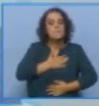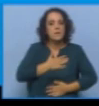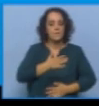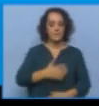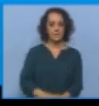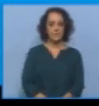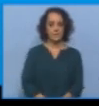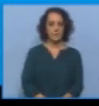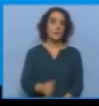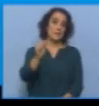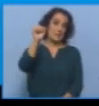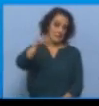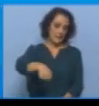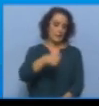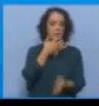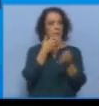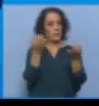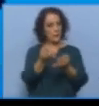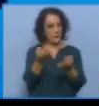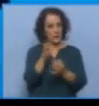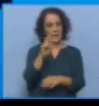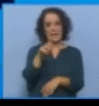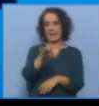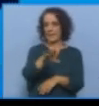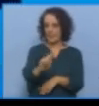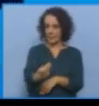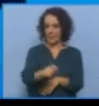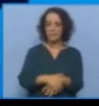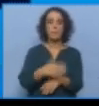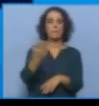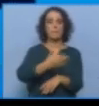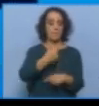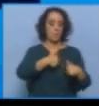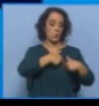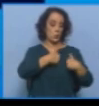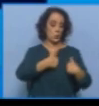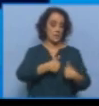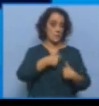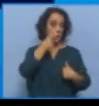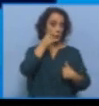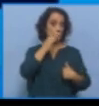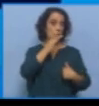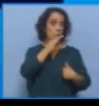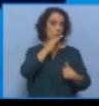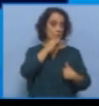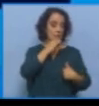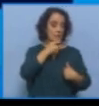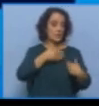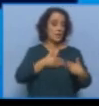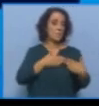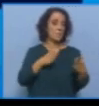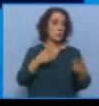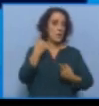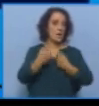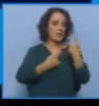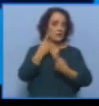Sem dúvida, Henrique. Começando pela abertura do coração dos pais, que tantas vezes têm dificuldade